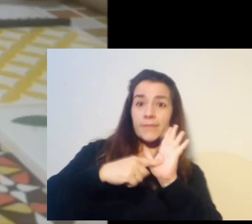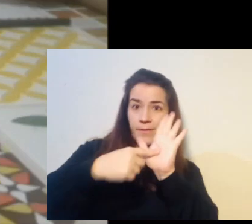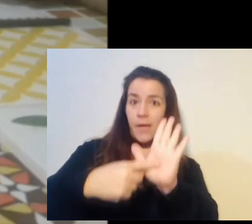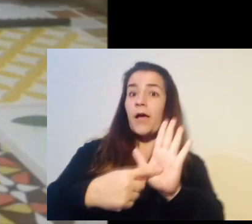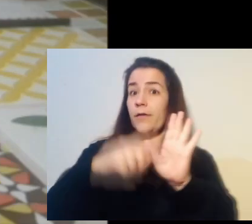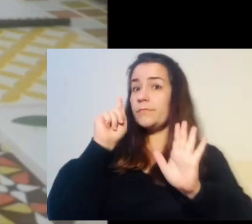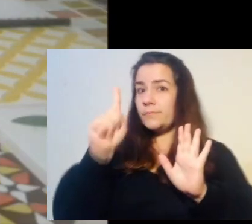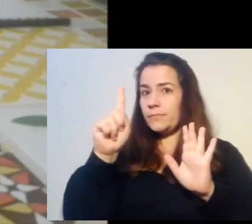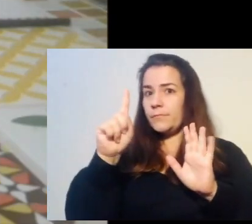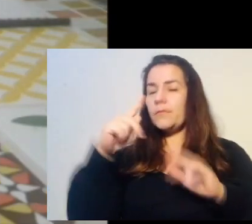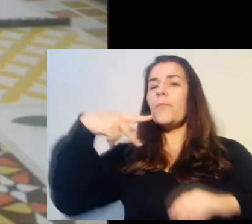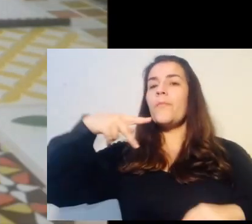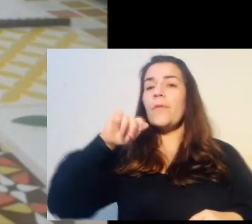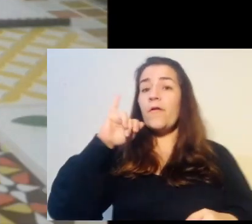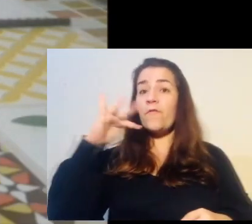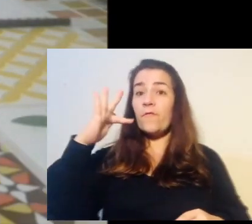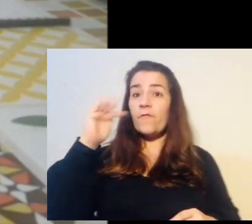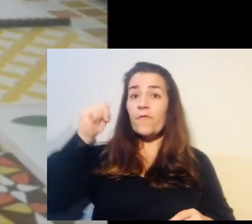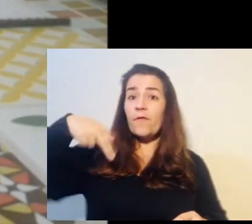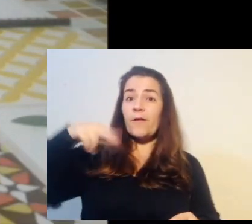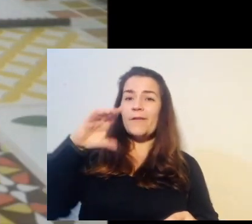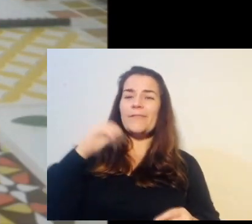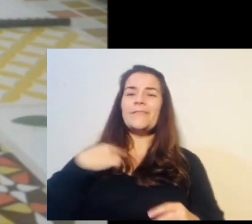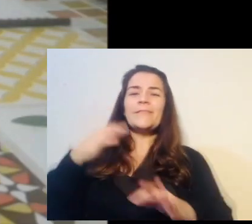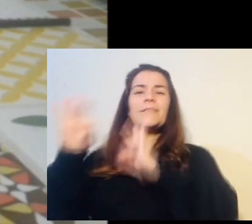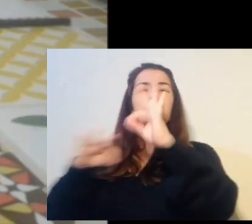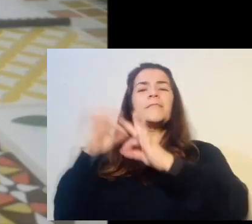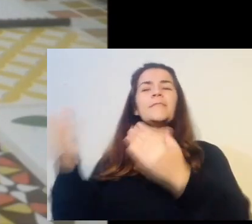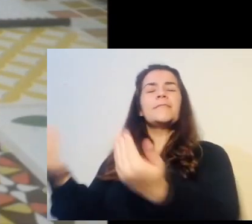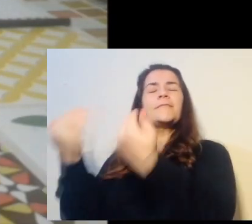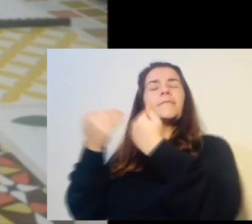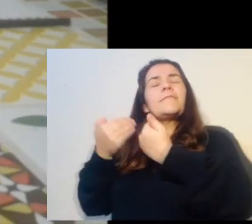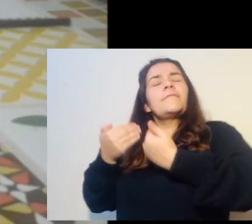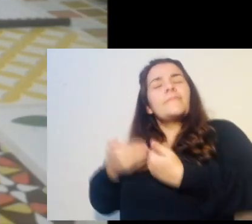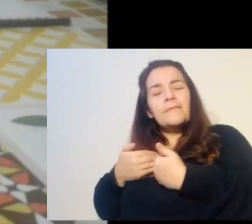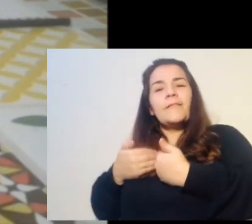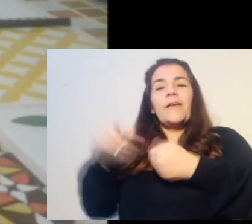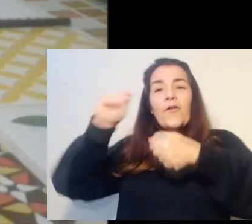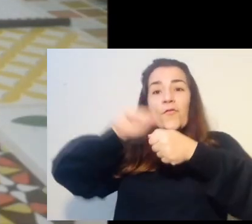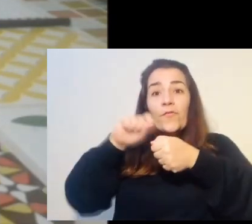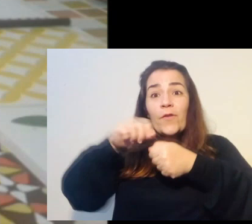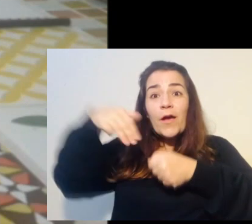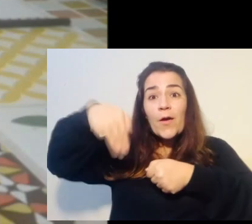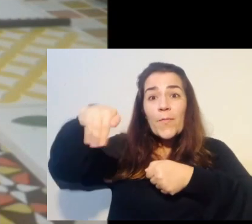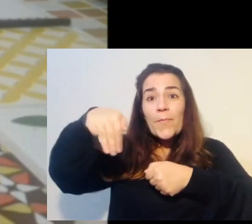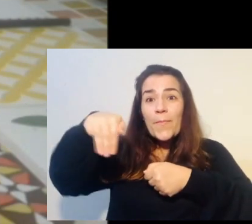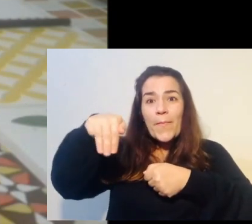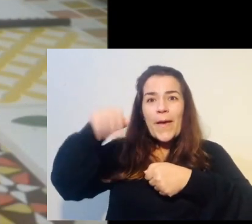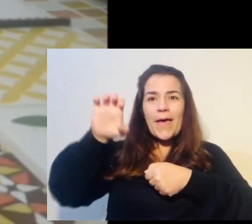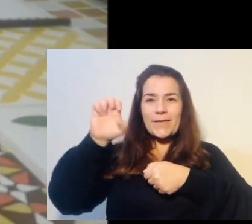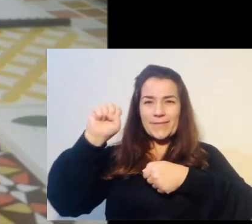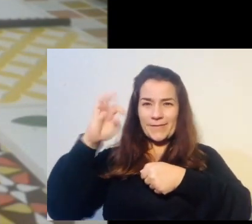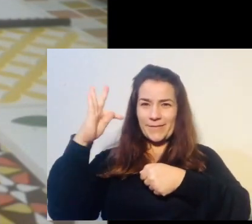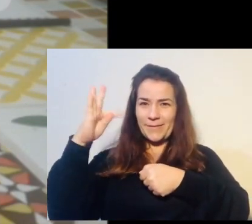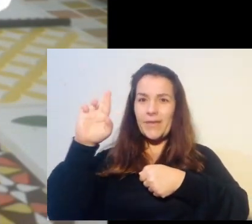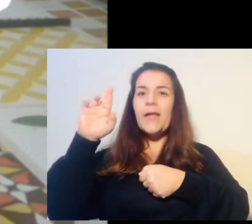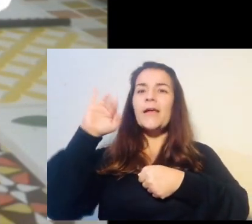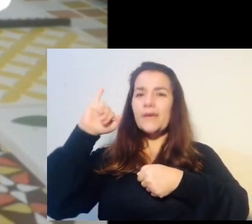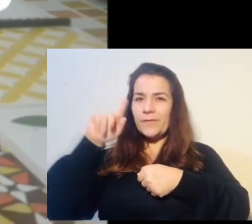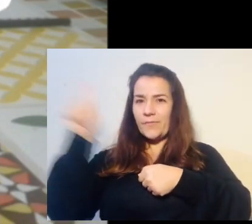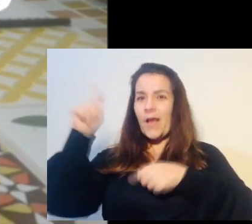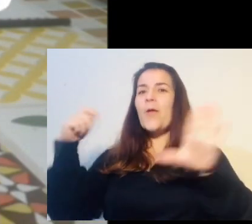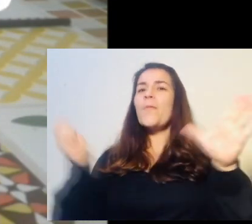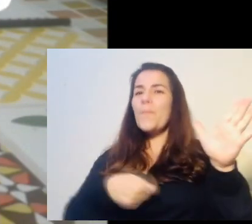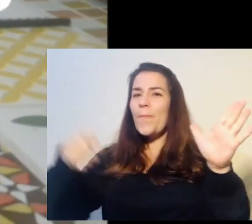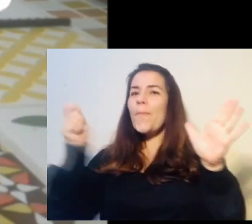Então é isso. Esse pífano aqui que eu tenho, eu ganhei de presente. Ele foi feito pelo mestre Sebastião Biano, lá da banda de